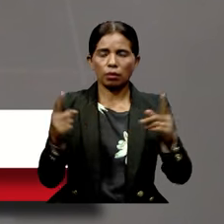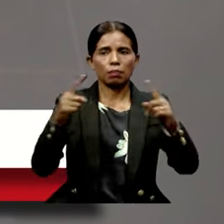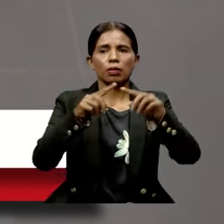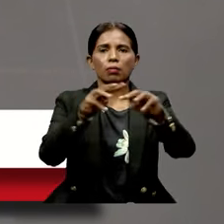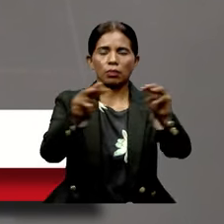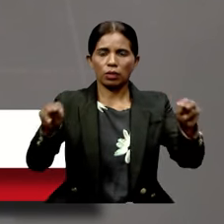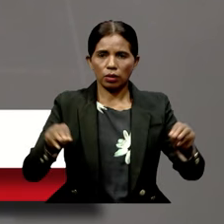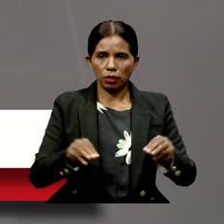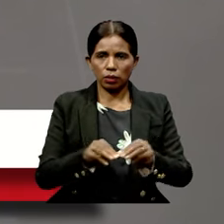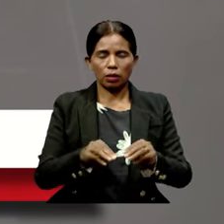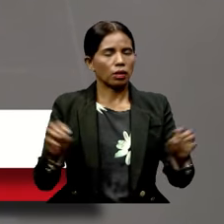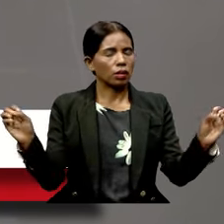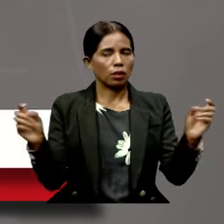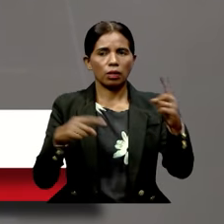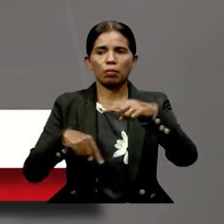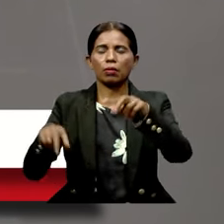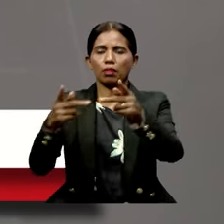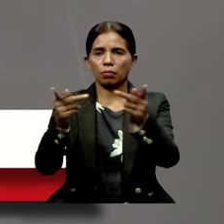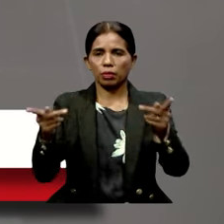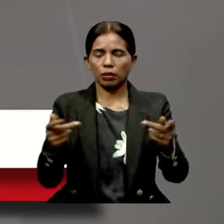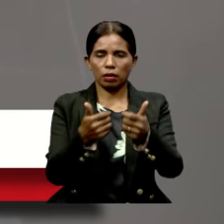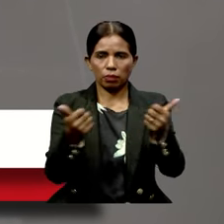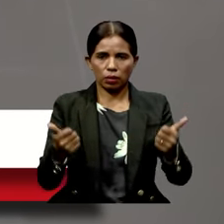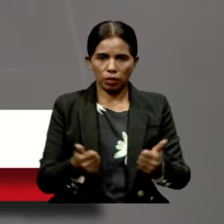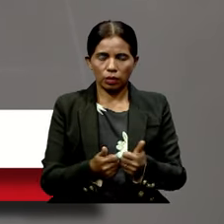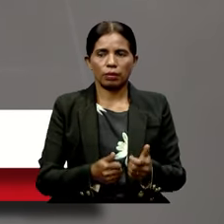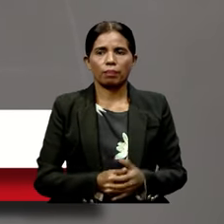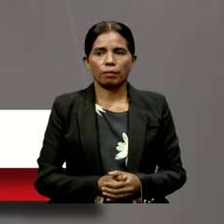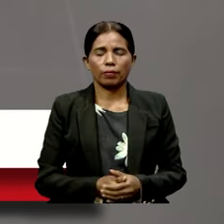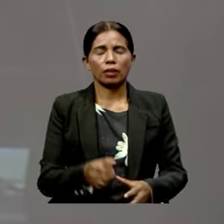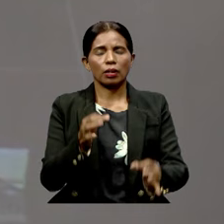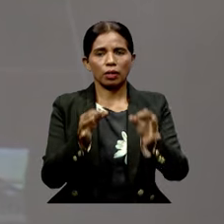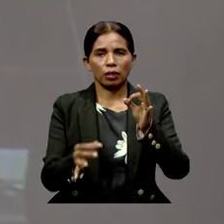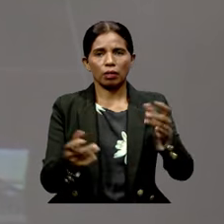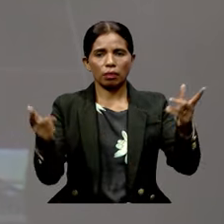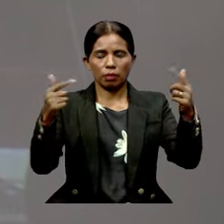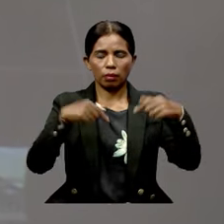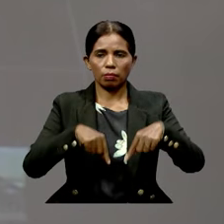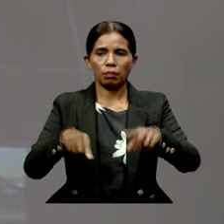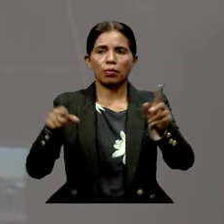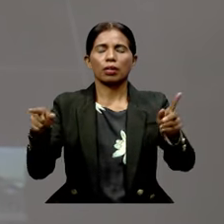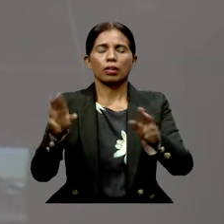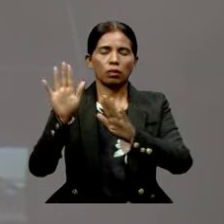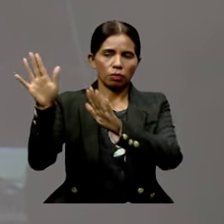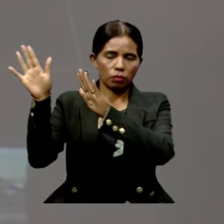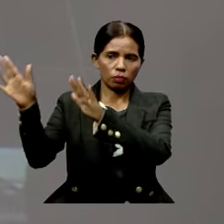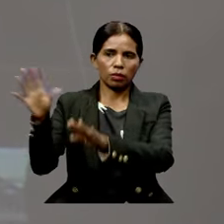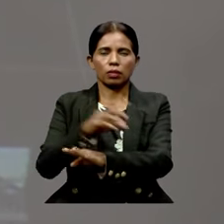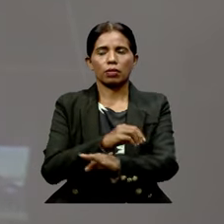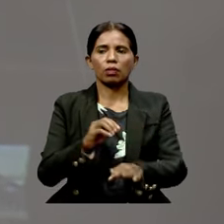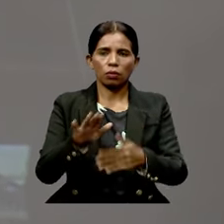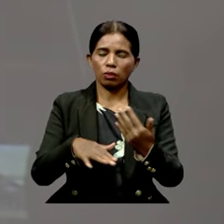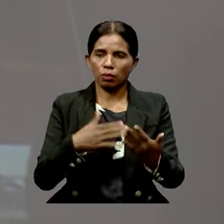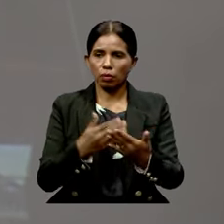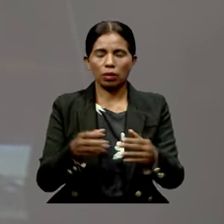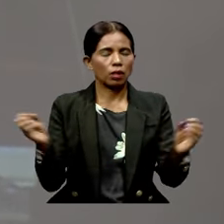município. Lá ba iha posto administrativo. Quanto mais Bahia, áreas remotas e muitas remotas.